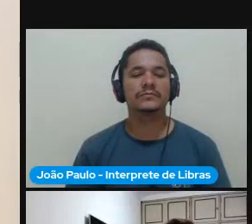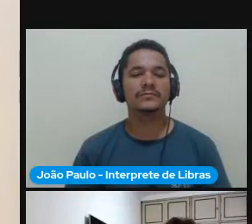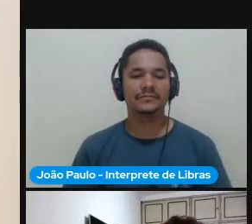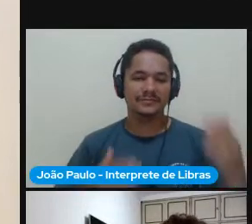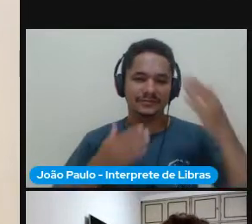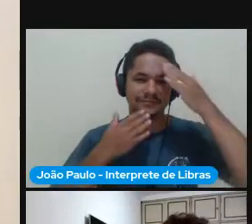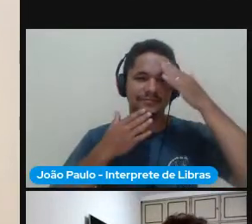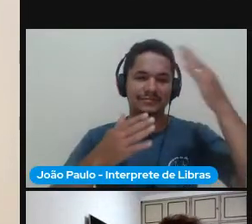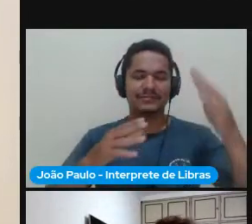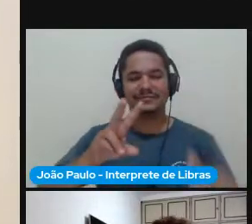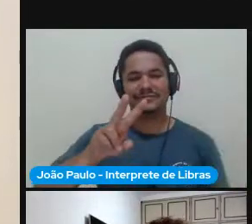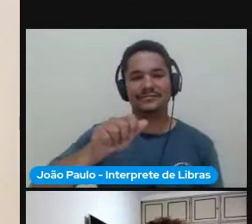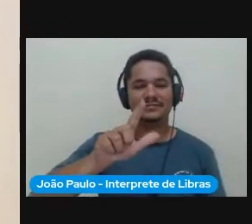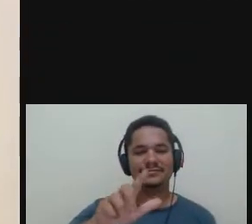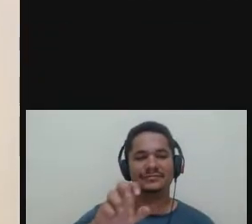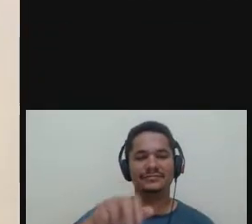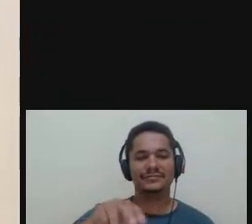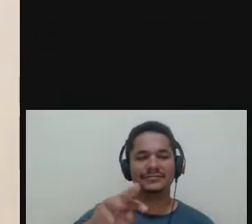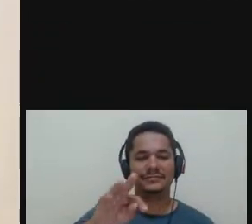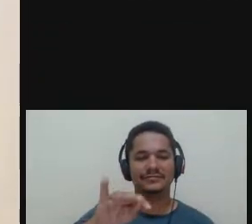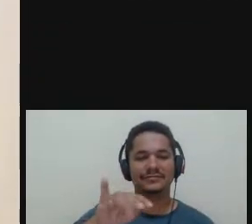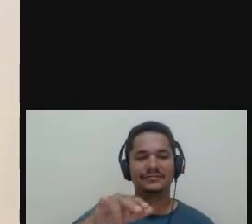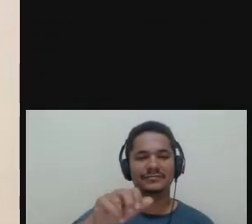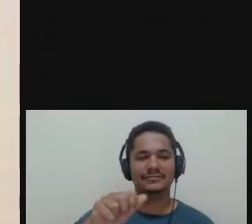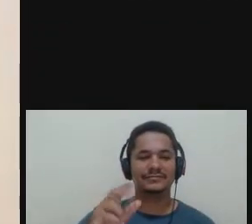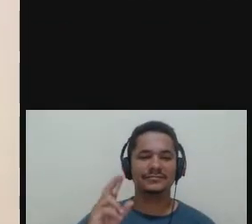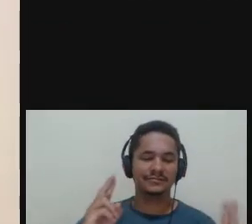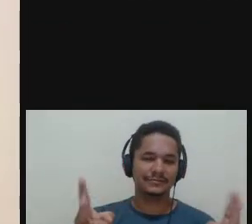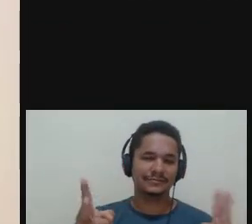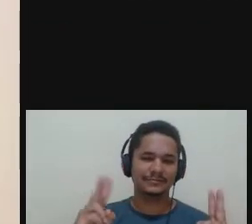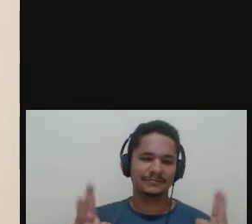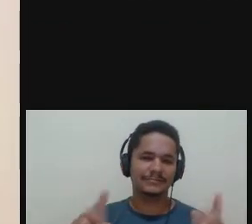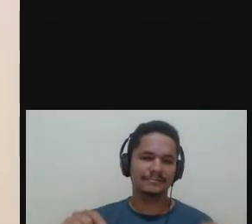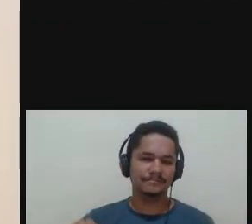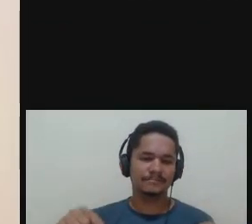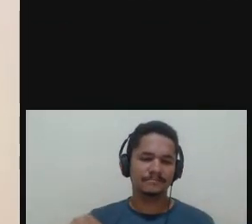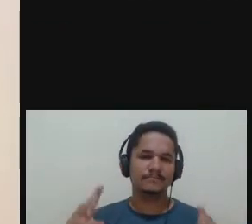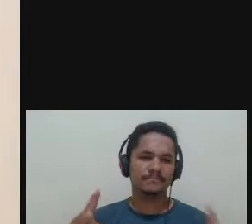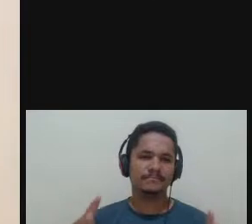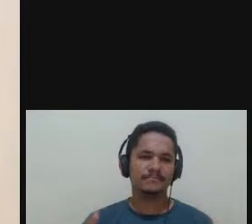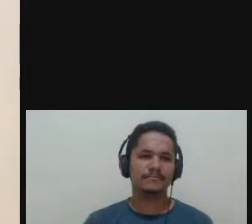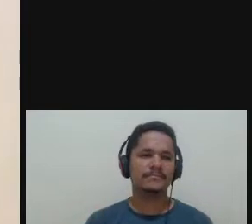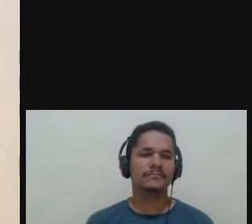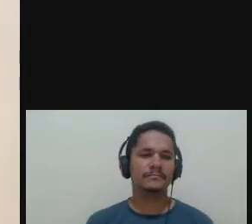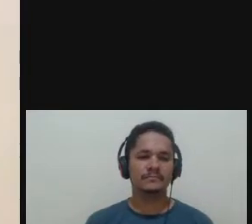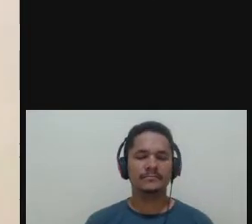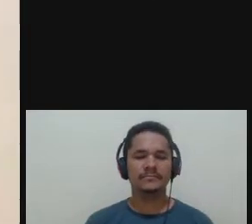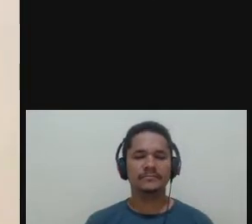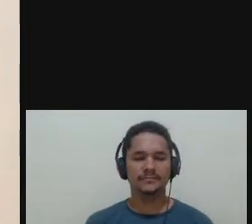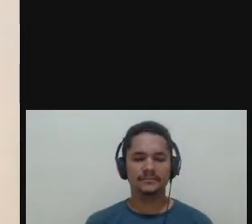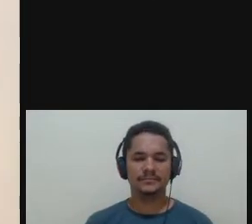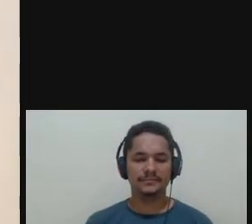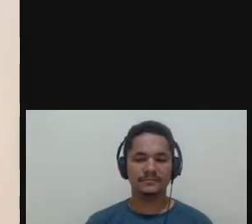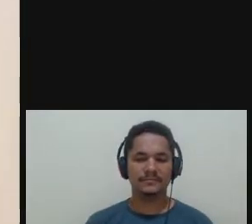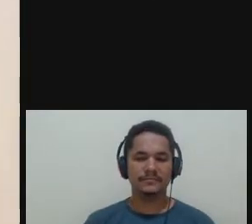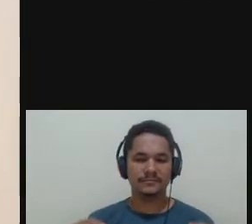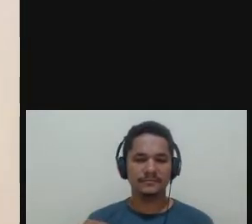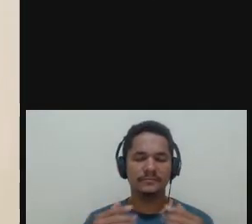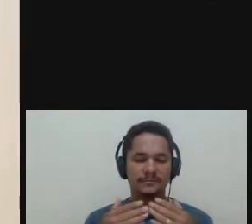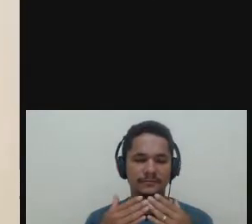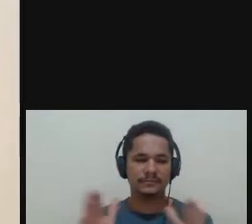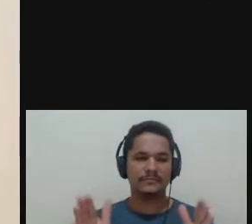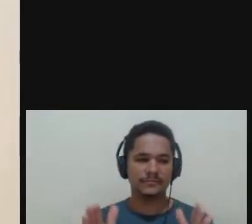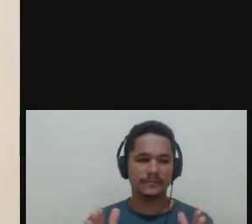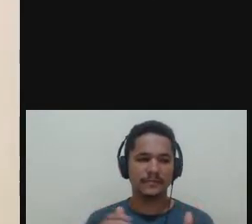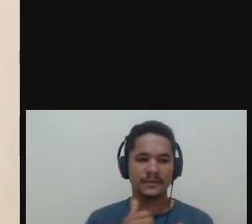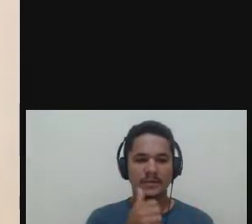Obrigada, Valentina. Então, agora, gente, vamos continuar e dando sequência na nossa noite de abertura do Qualifica